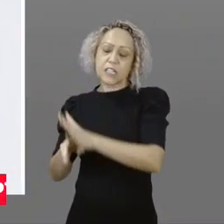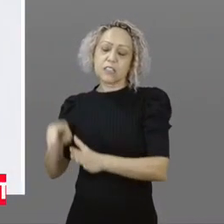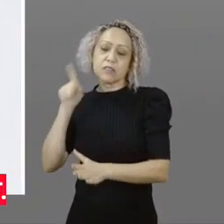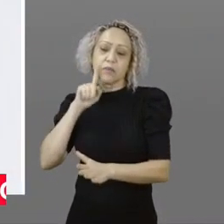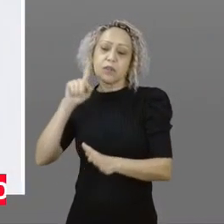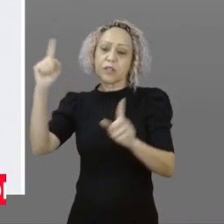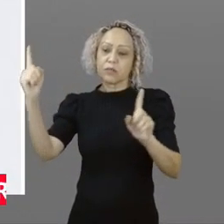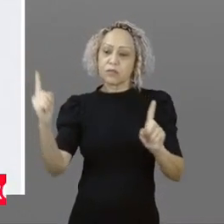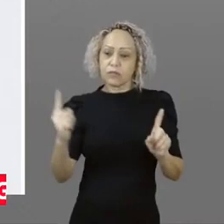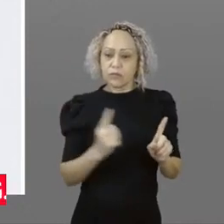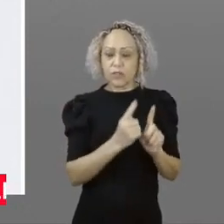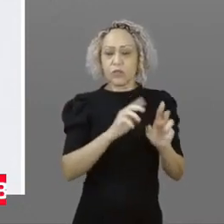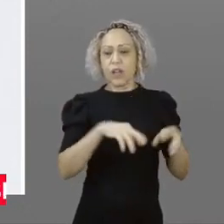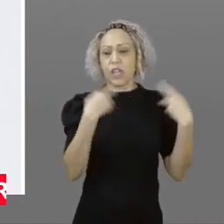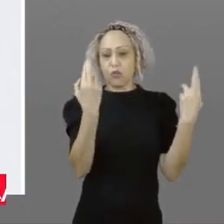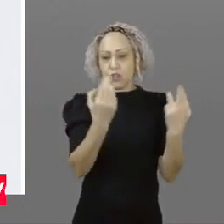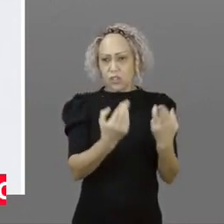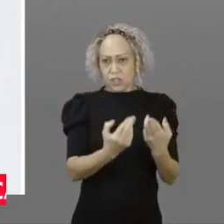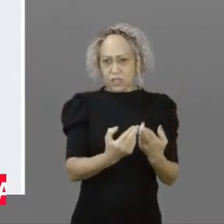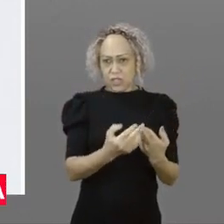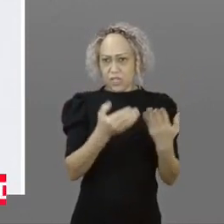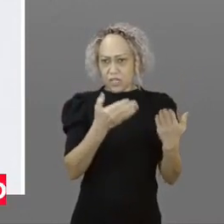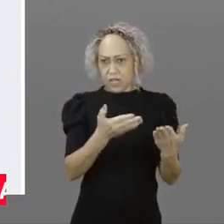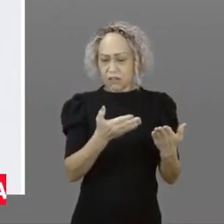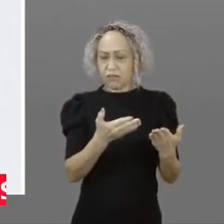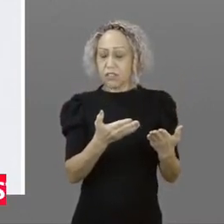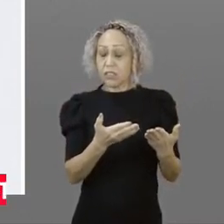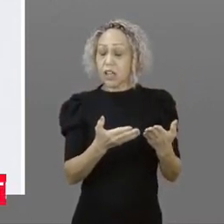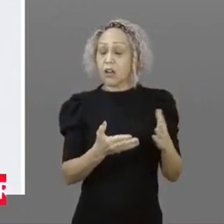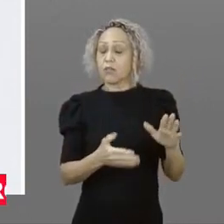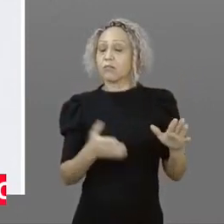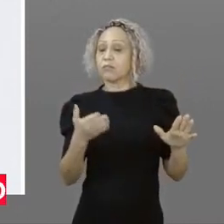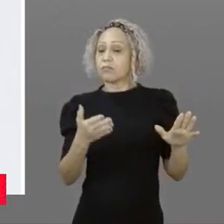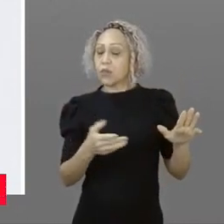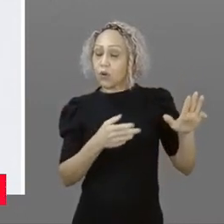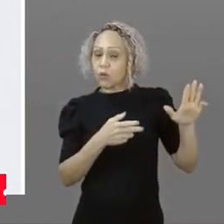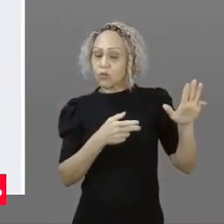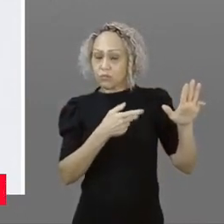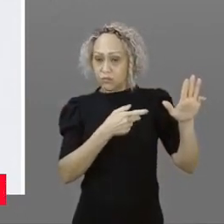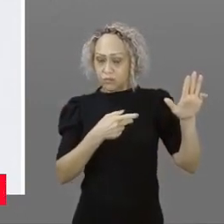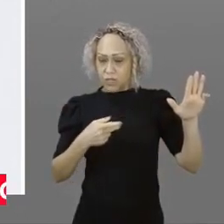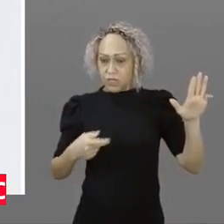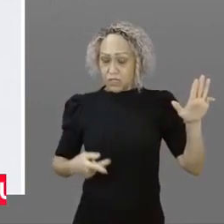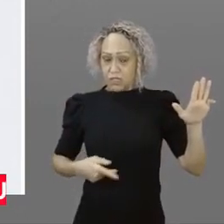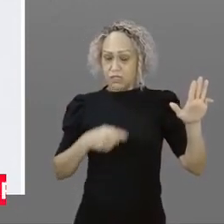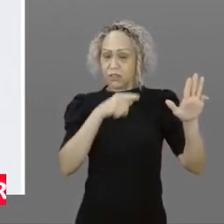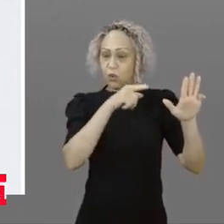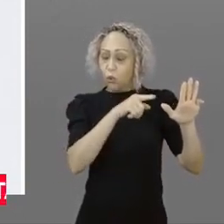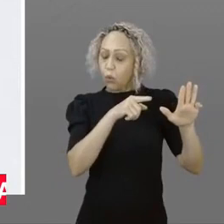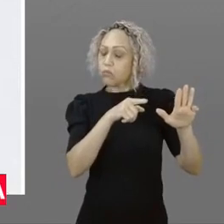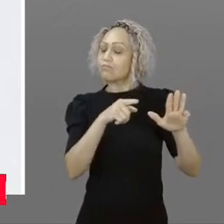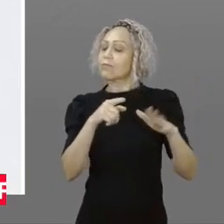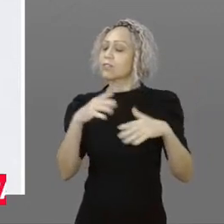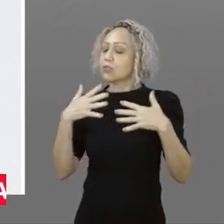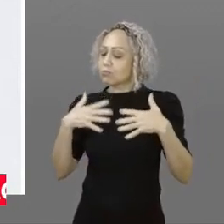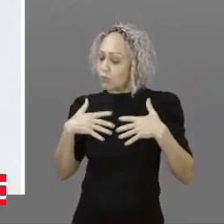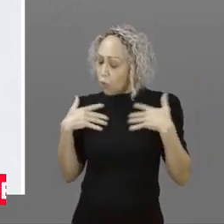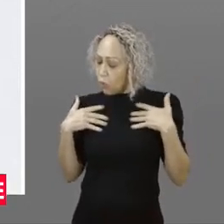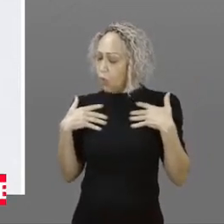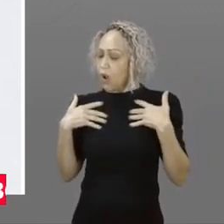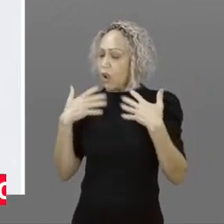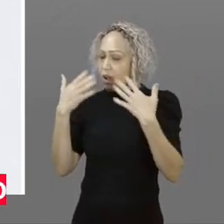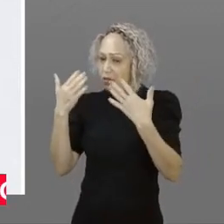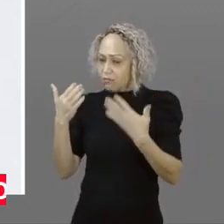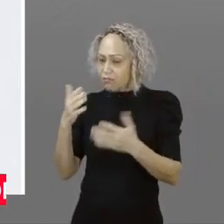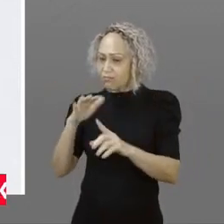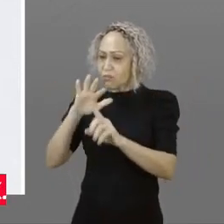do G20. O presidente Lula registrou todo o seu apreço pelo presidente norte-americano Joe Biden por sua postura em defesa da